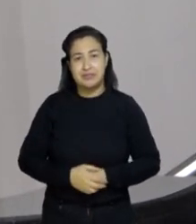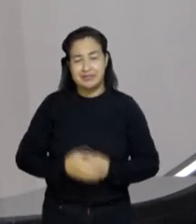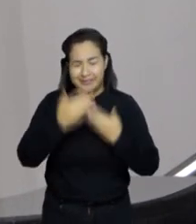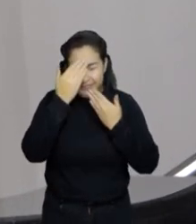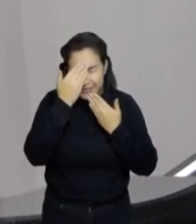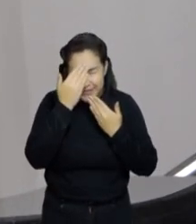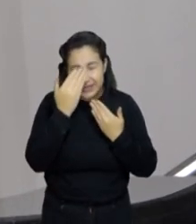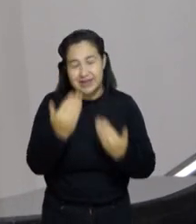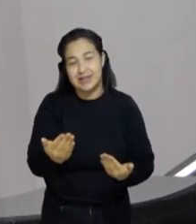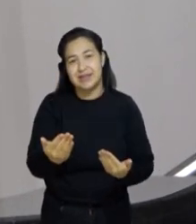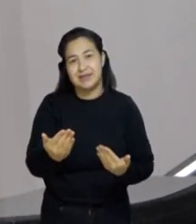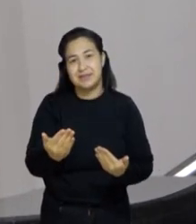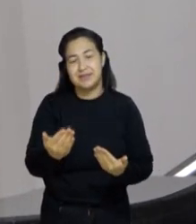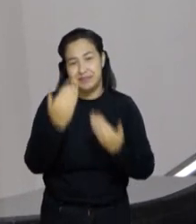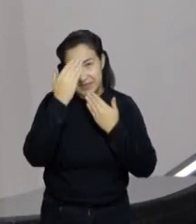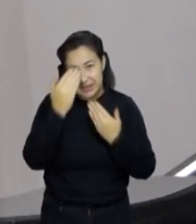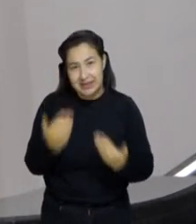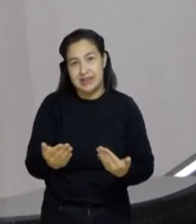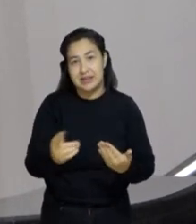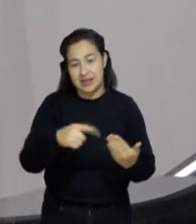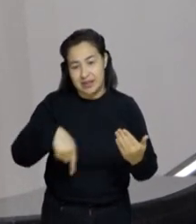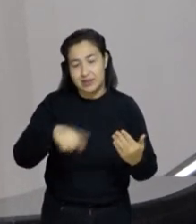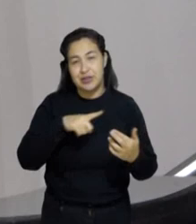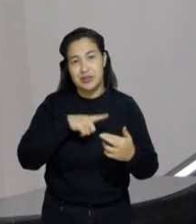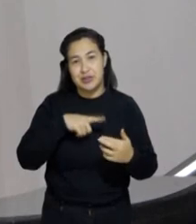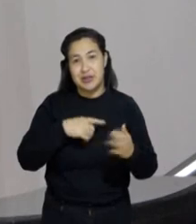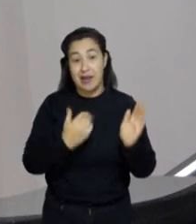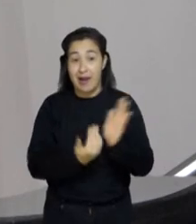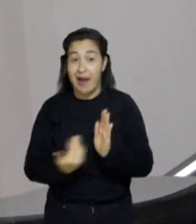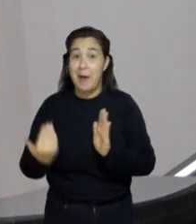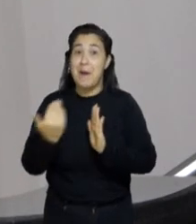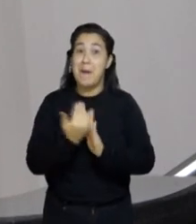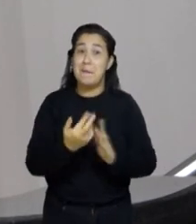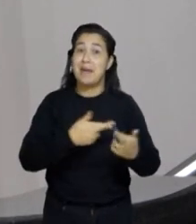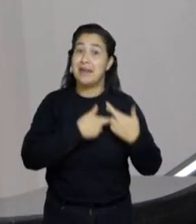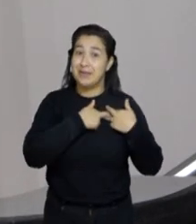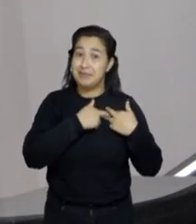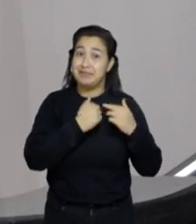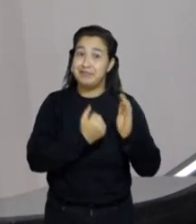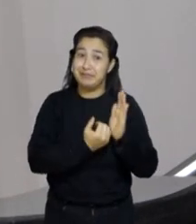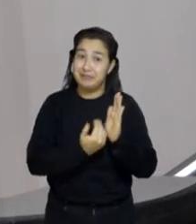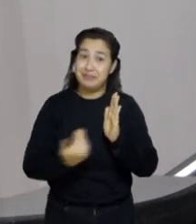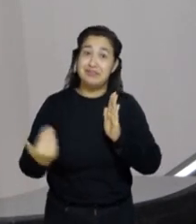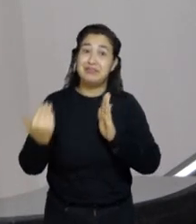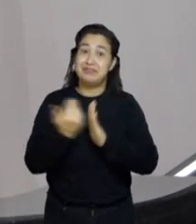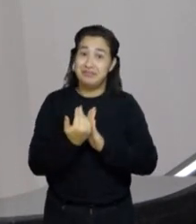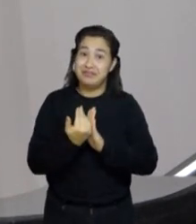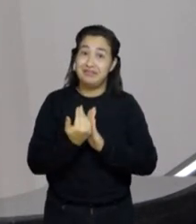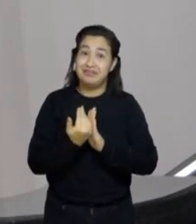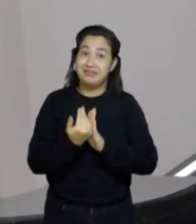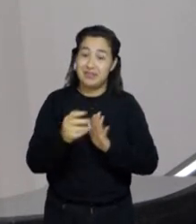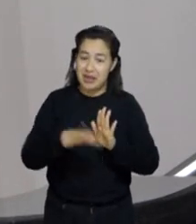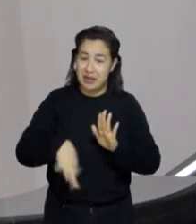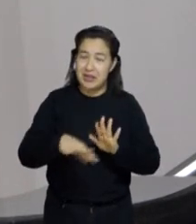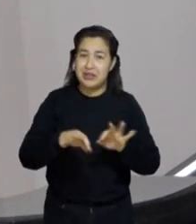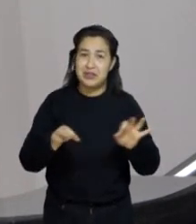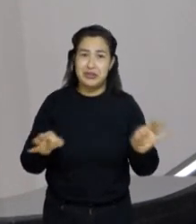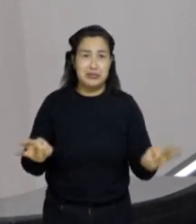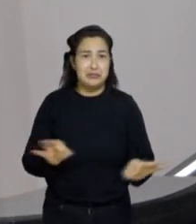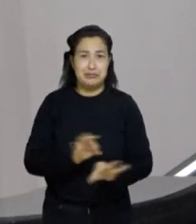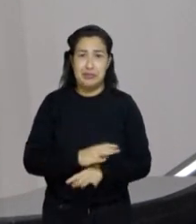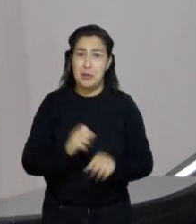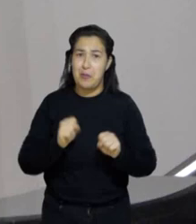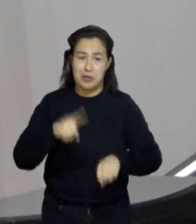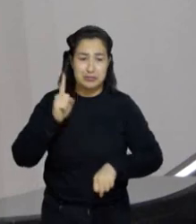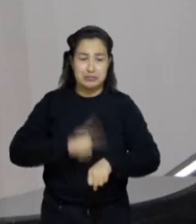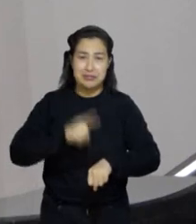porque isso só nos dá mais responsabilidade de fazermos o nosso trabalho com toda a nossa equipe aqui, que de pronto aceitou o chamamento de estarmos